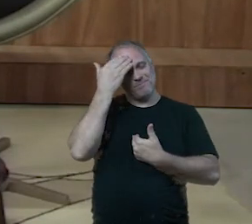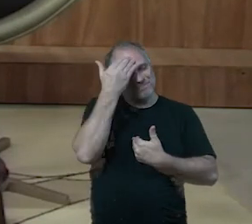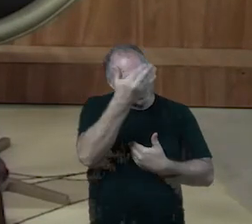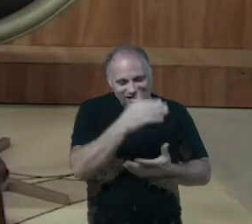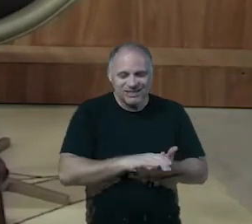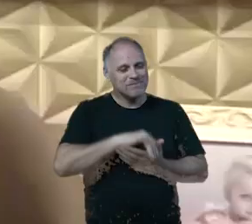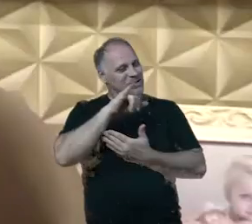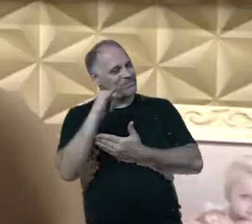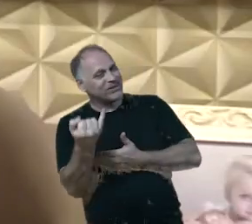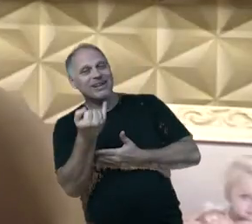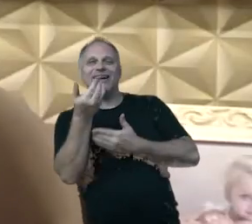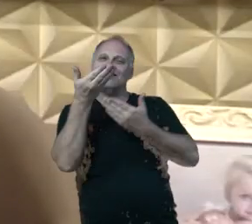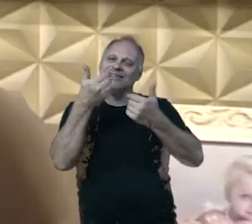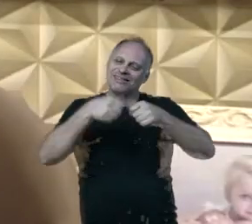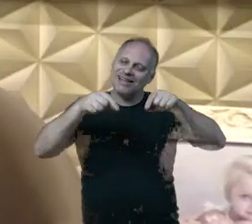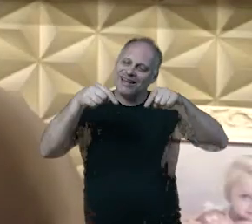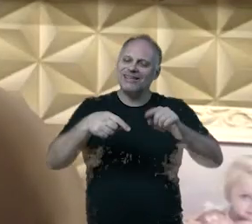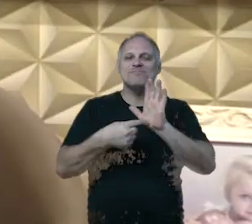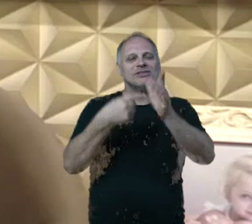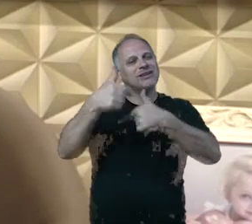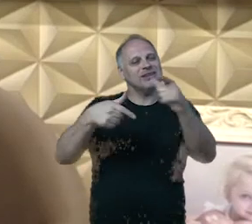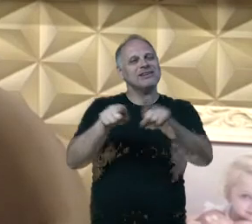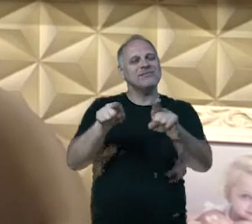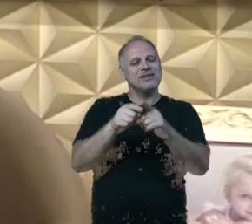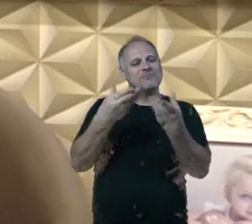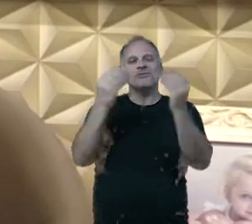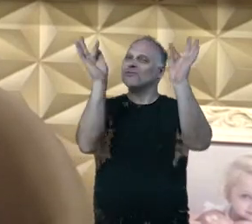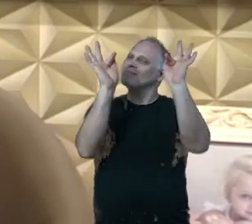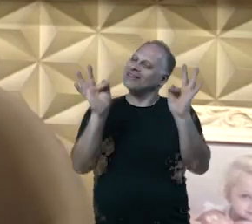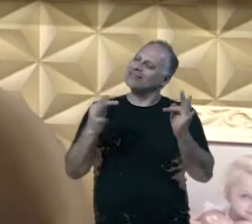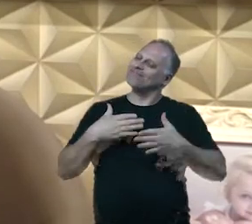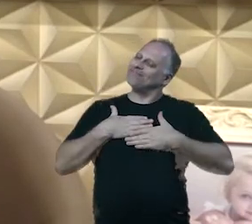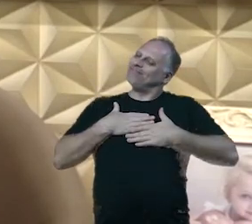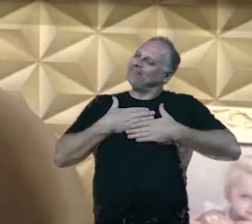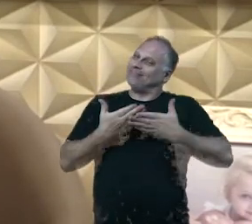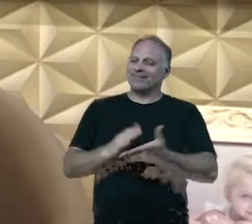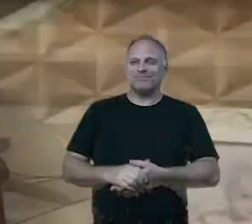obrigada pela oportunidade de mostrar o meu trabalho. Fiquei muito feliz e muito honrada